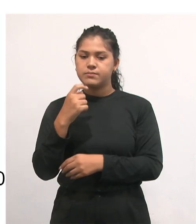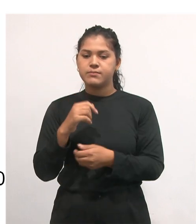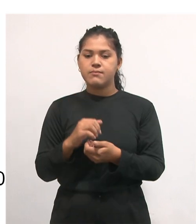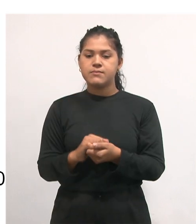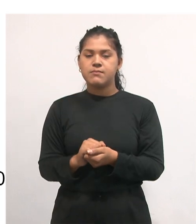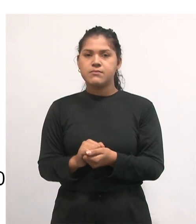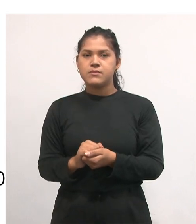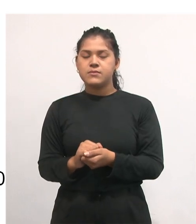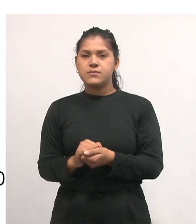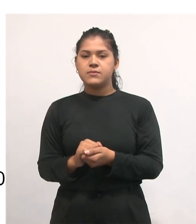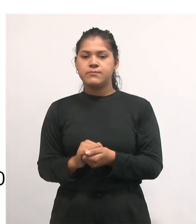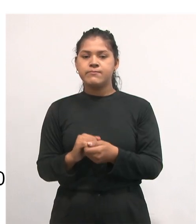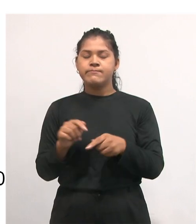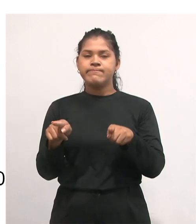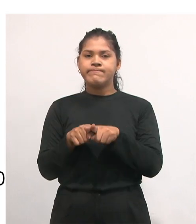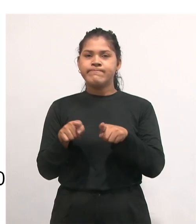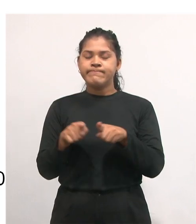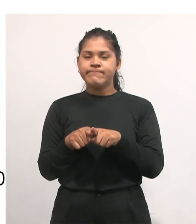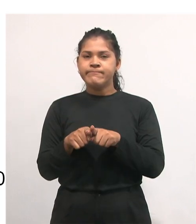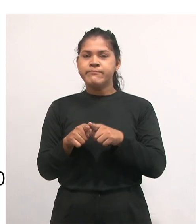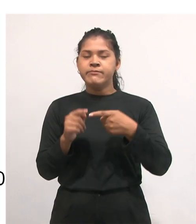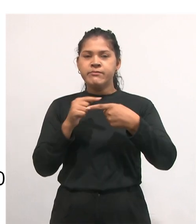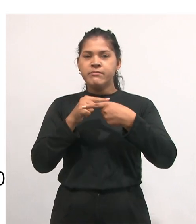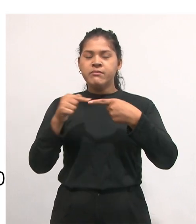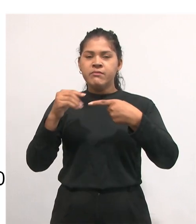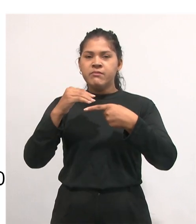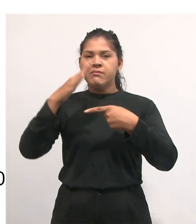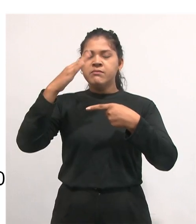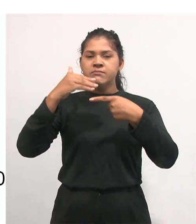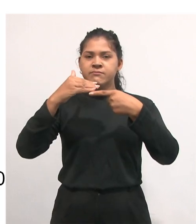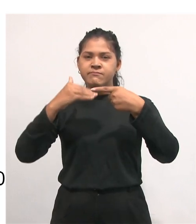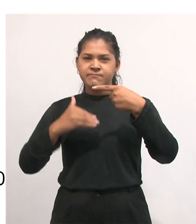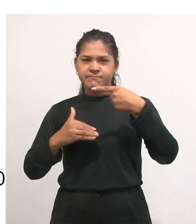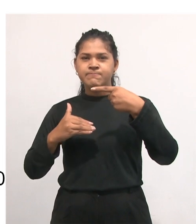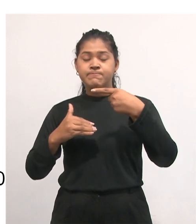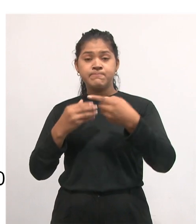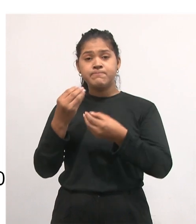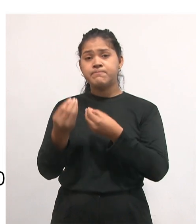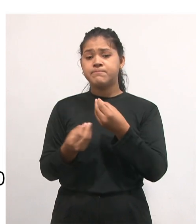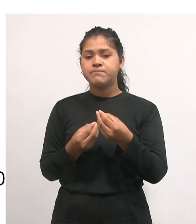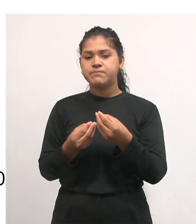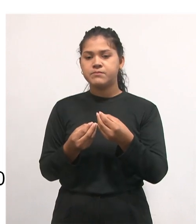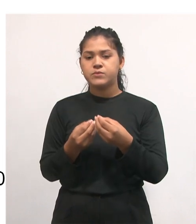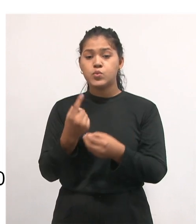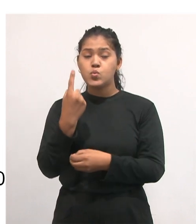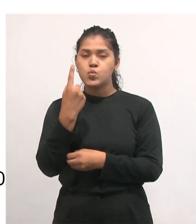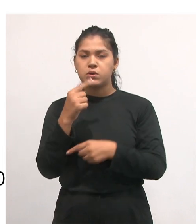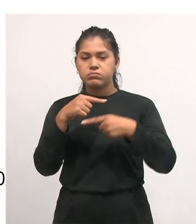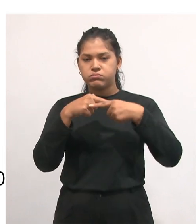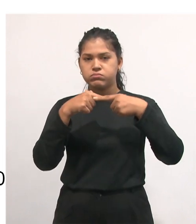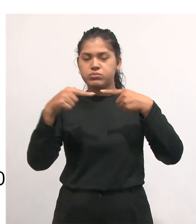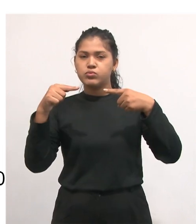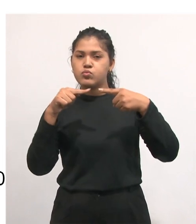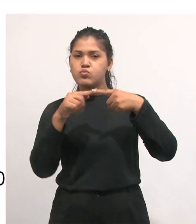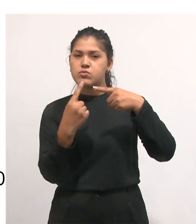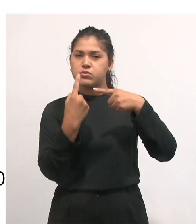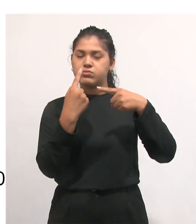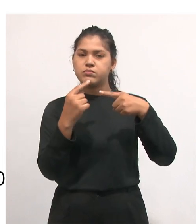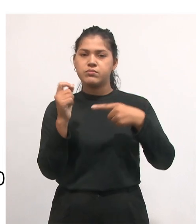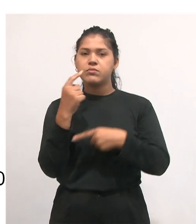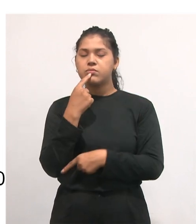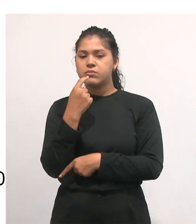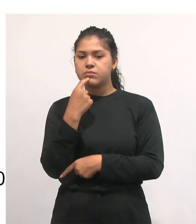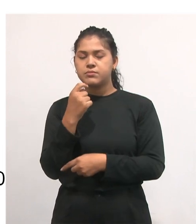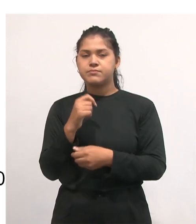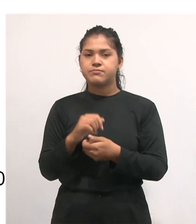Ok? E aqui em cima também. E a variável passa quase que sozinha aqui no meio. Então,